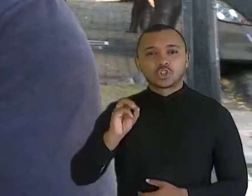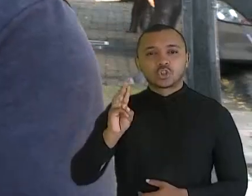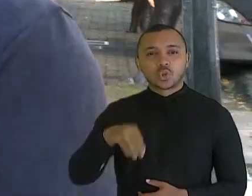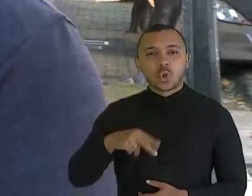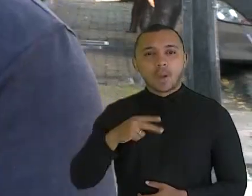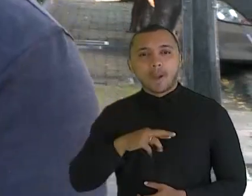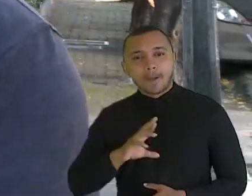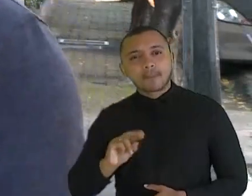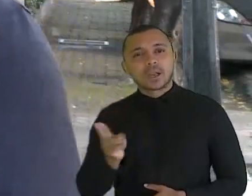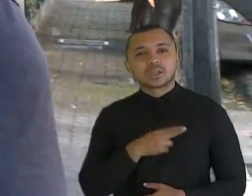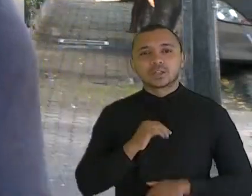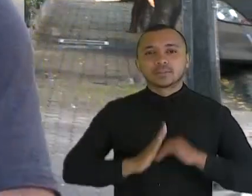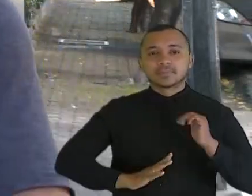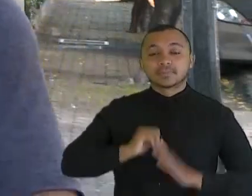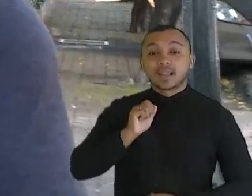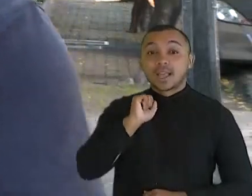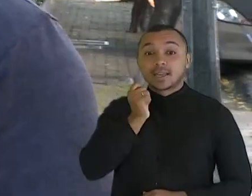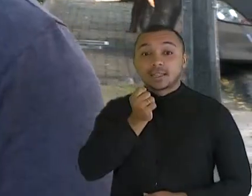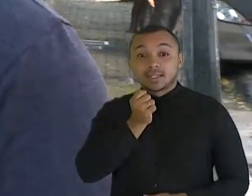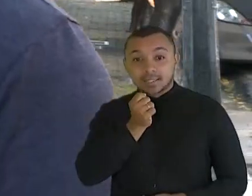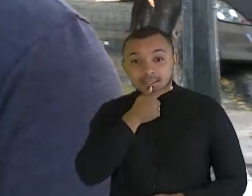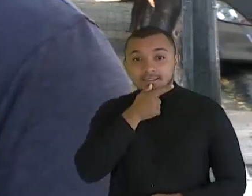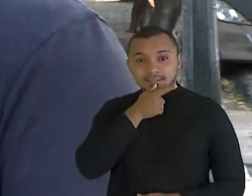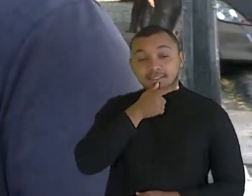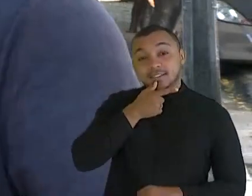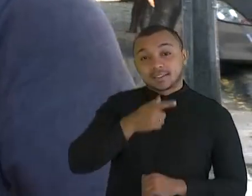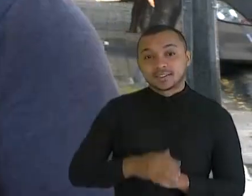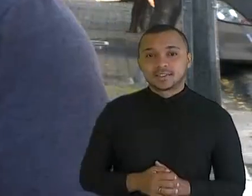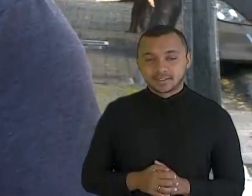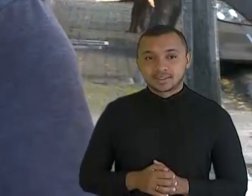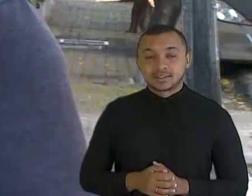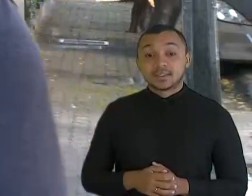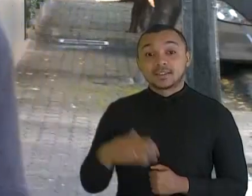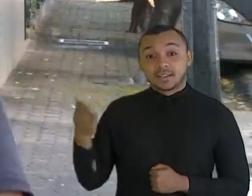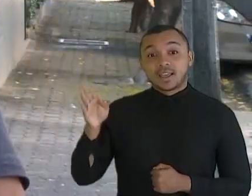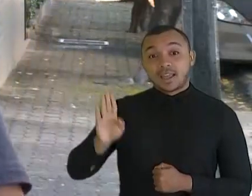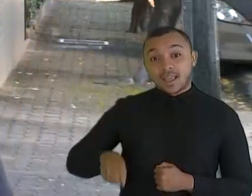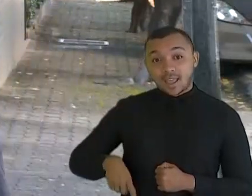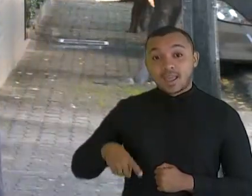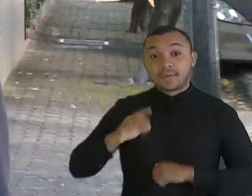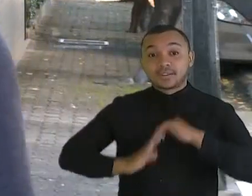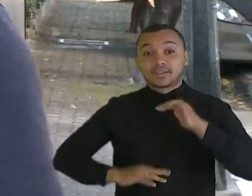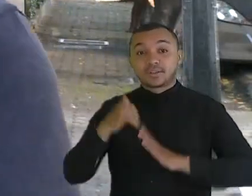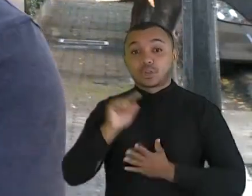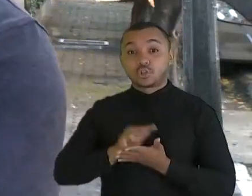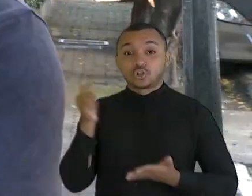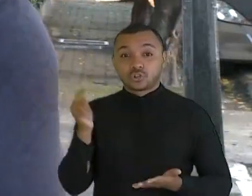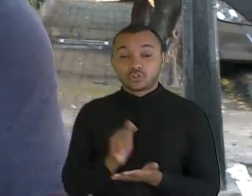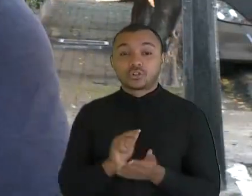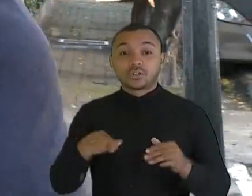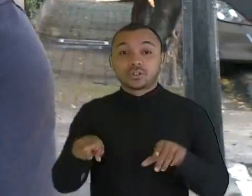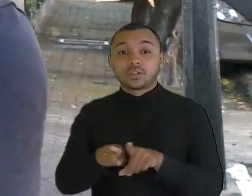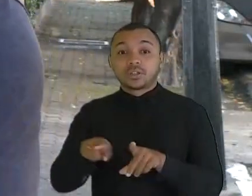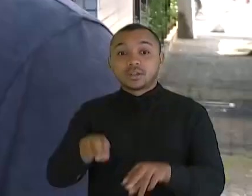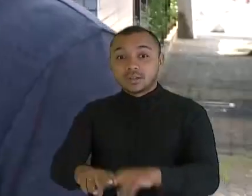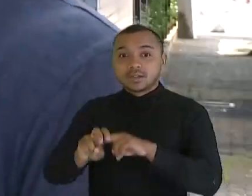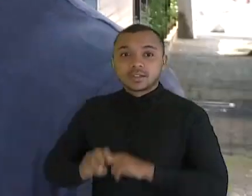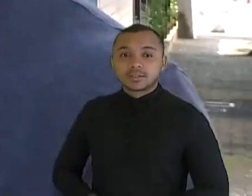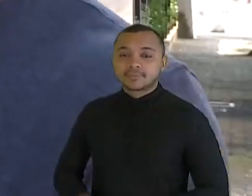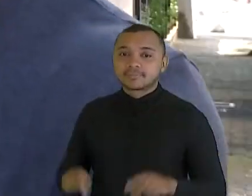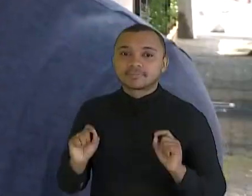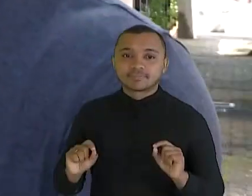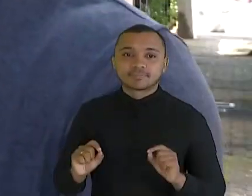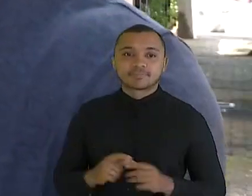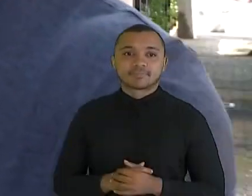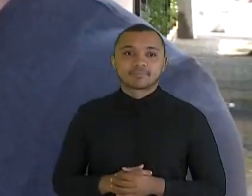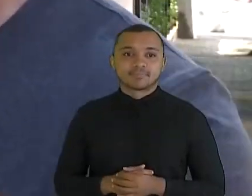comediante também e redator, o L.C. Galito também, que é comediante e jornalista também, a gente deu ali um olho